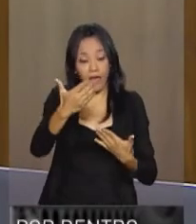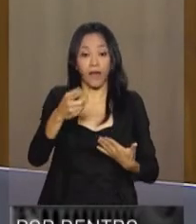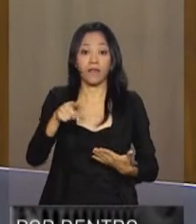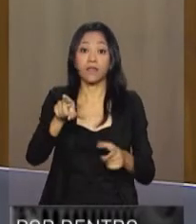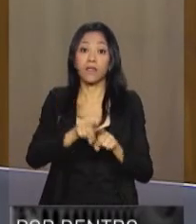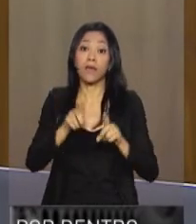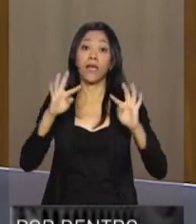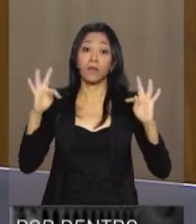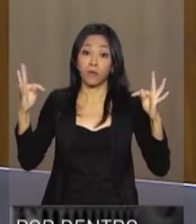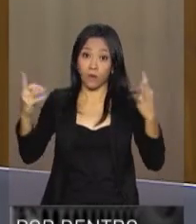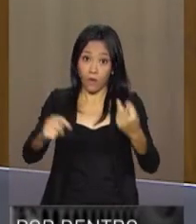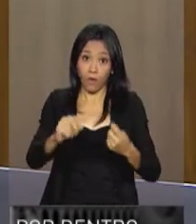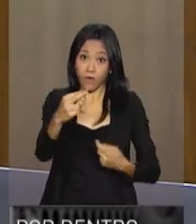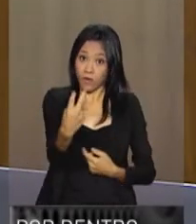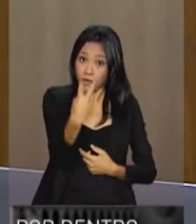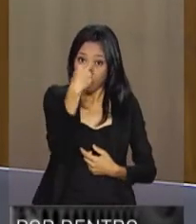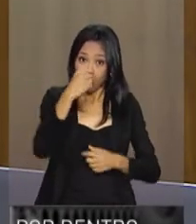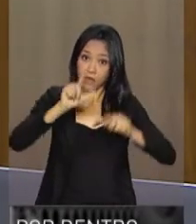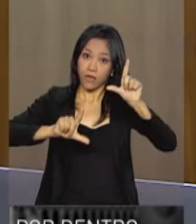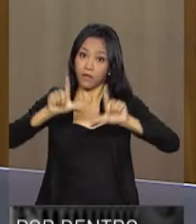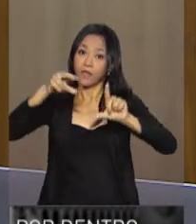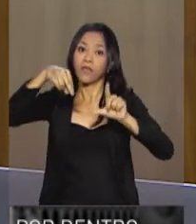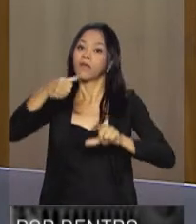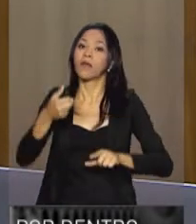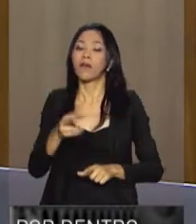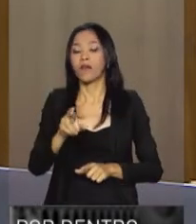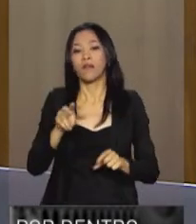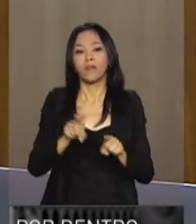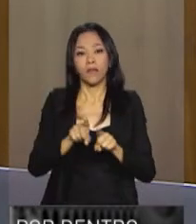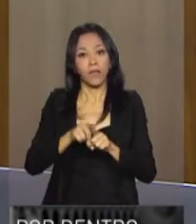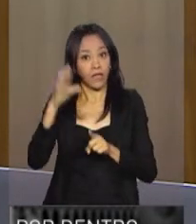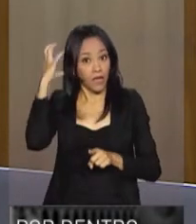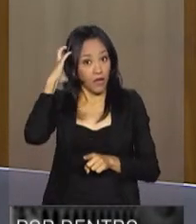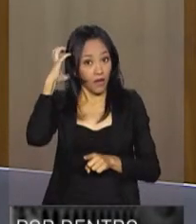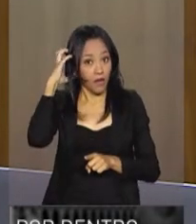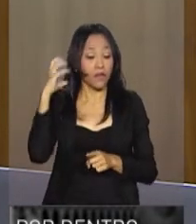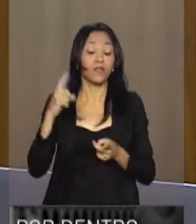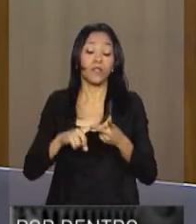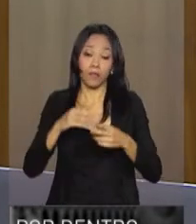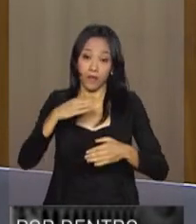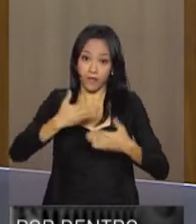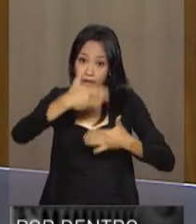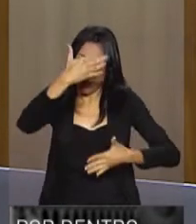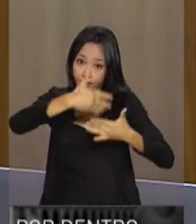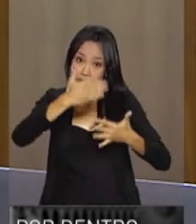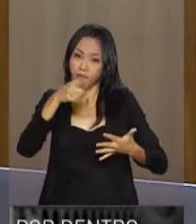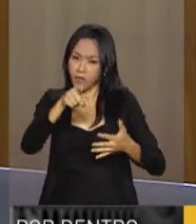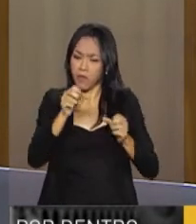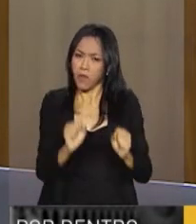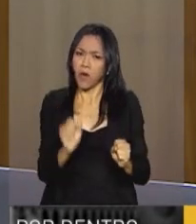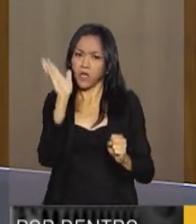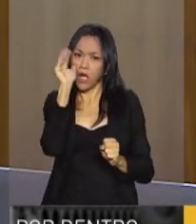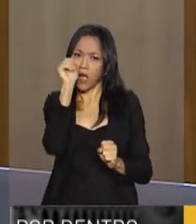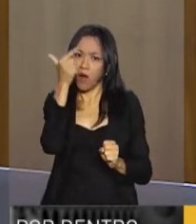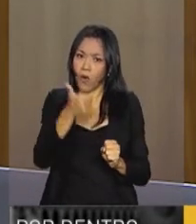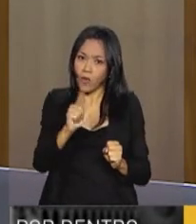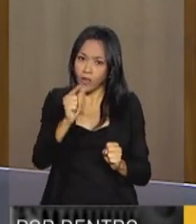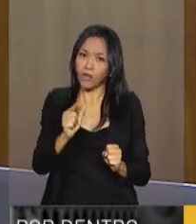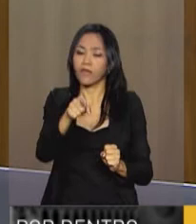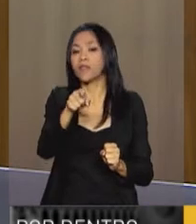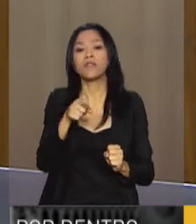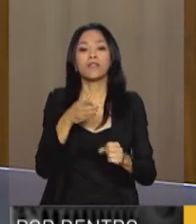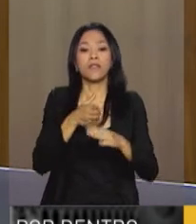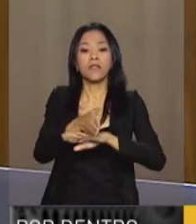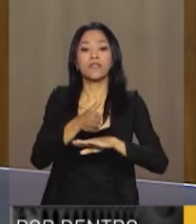a todos que nos acompanharam pela nbr pela rede nacional de rádio também pelas redes sociais você pode rever o programa no canal da tv nbr